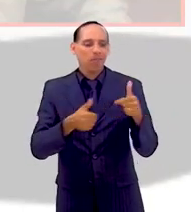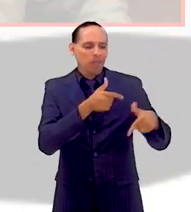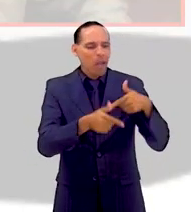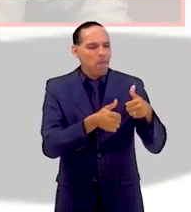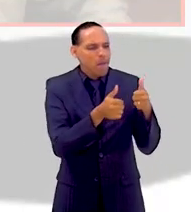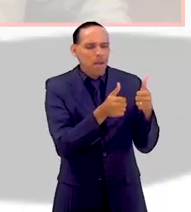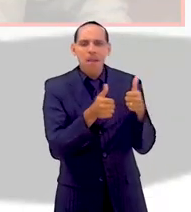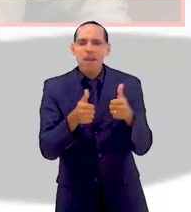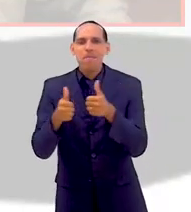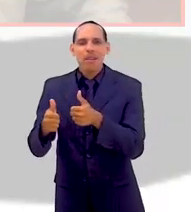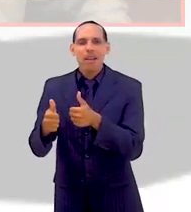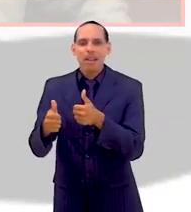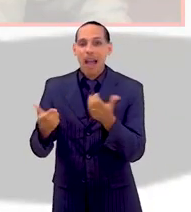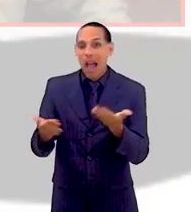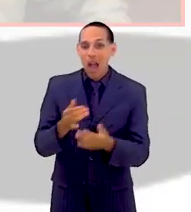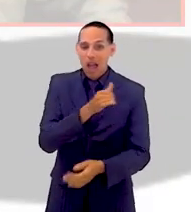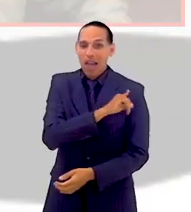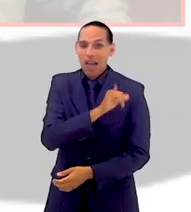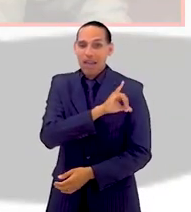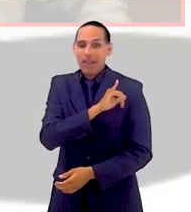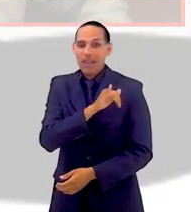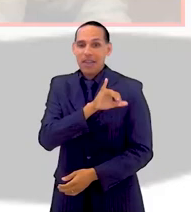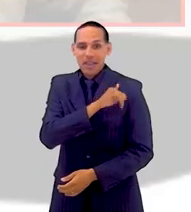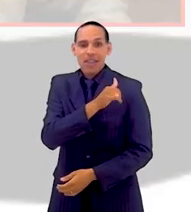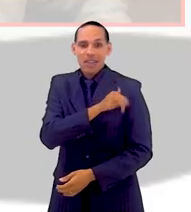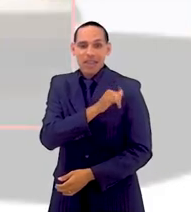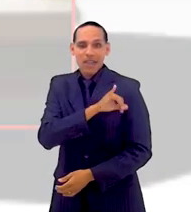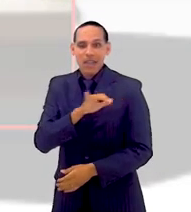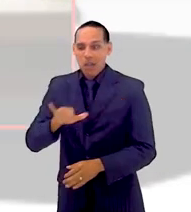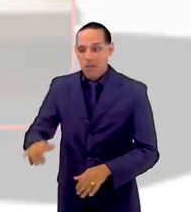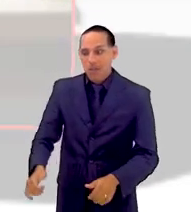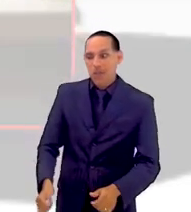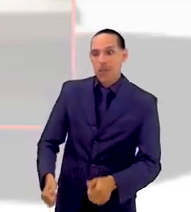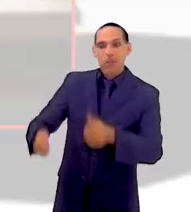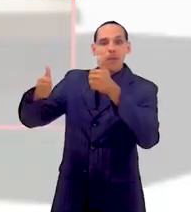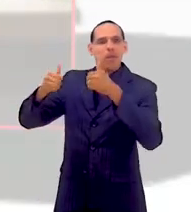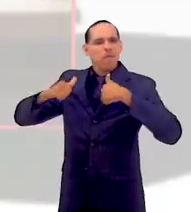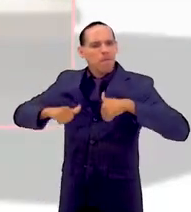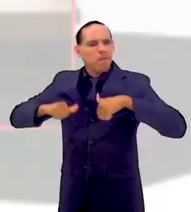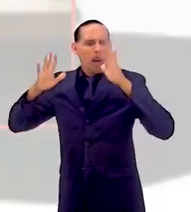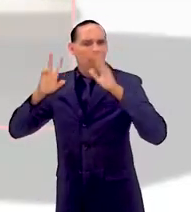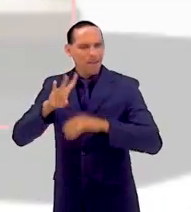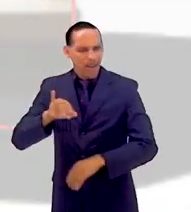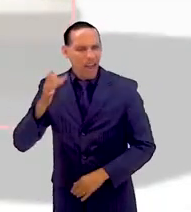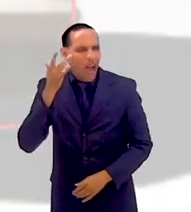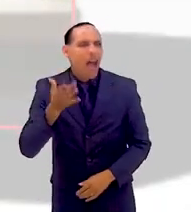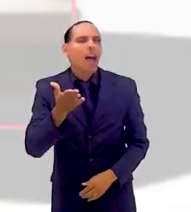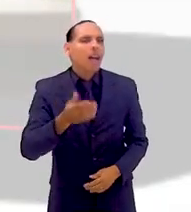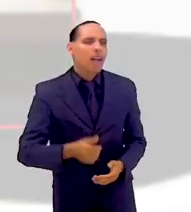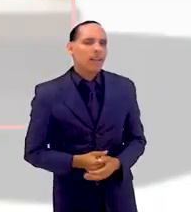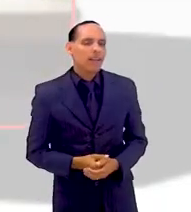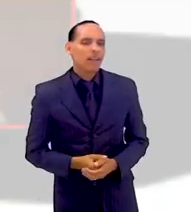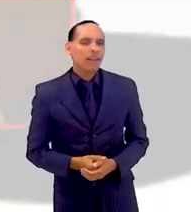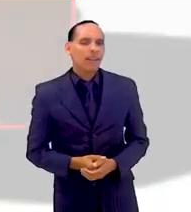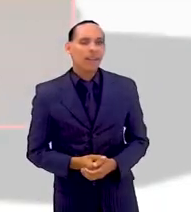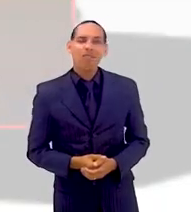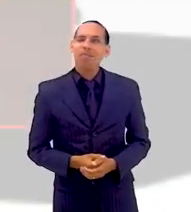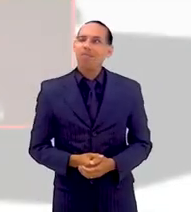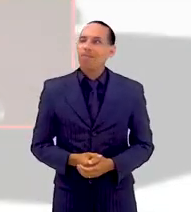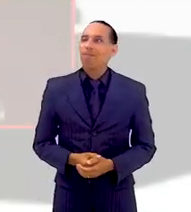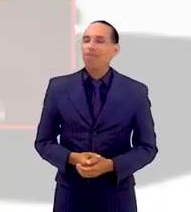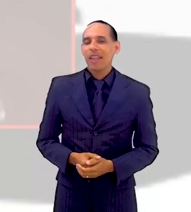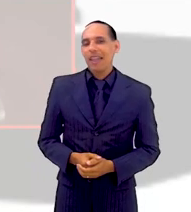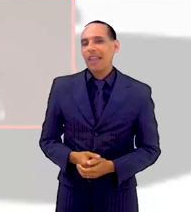para cima, o Rio de Janeiro agora vai decolar de uma forma que a gente não tem visto nas últimas décadas? Eu